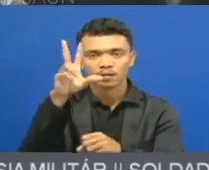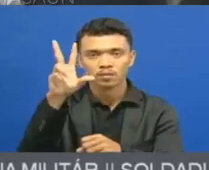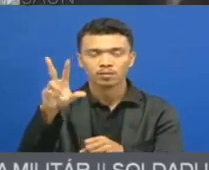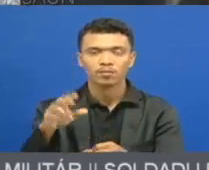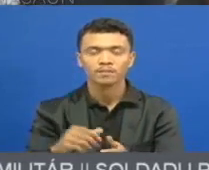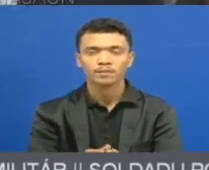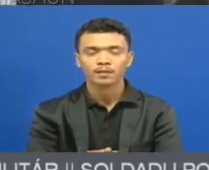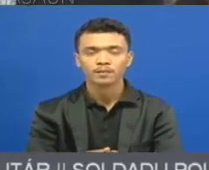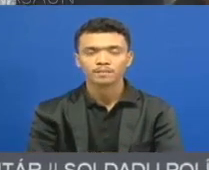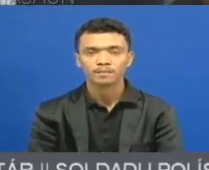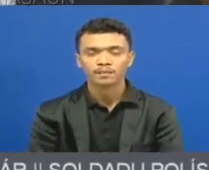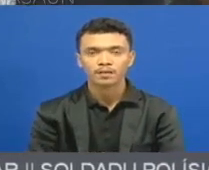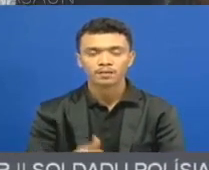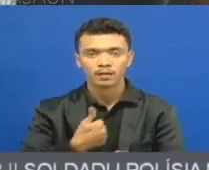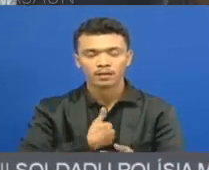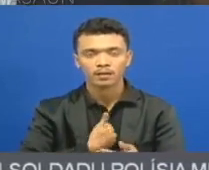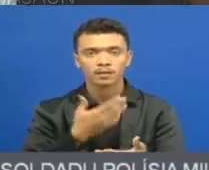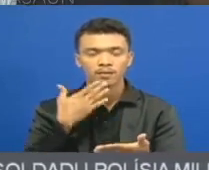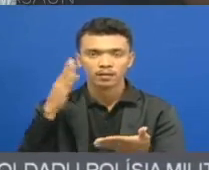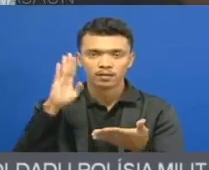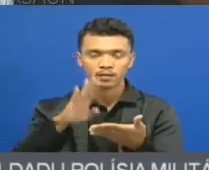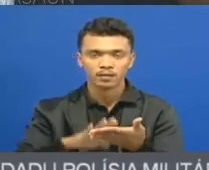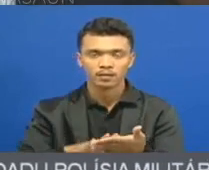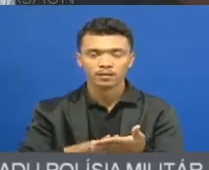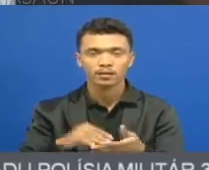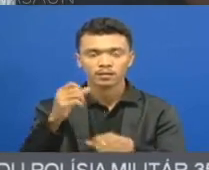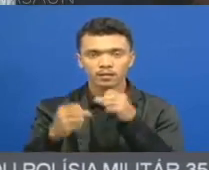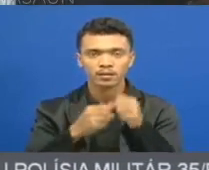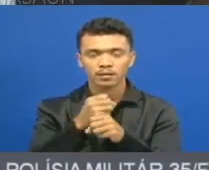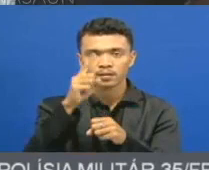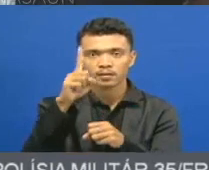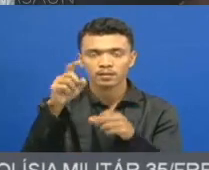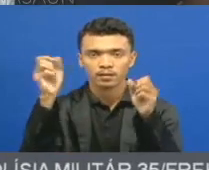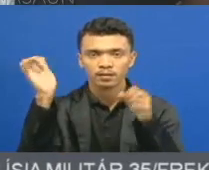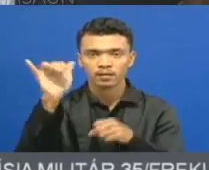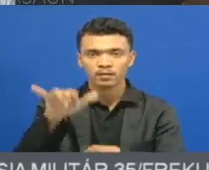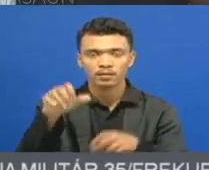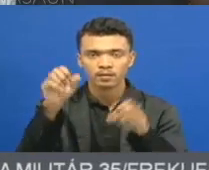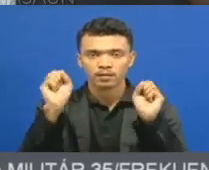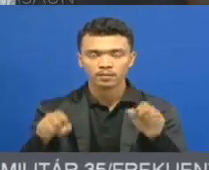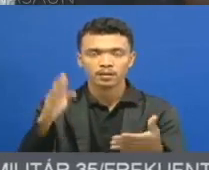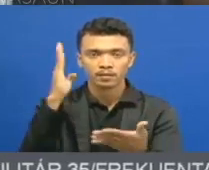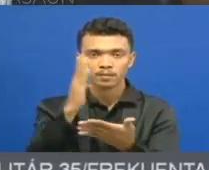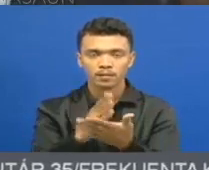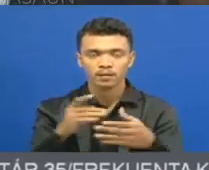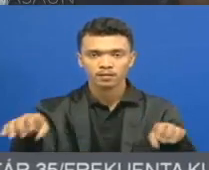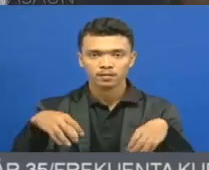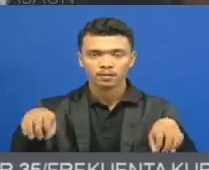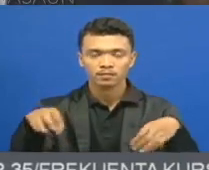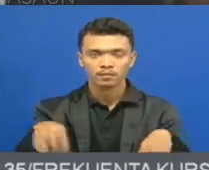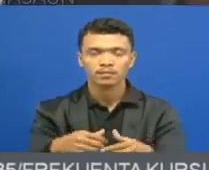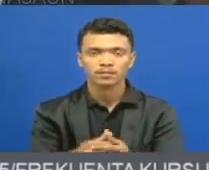nesa comportamento no vema gladia automaticamente tinanida sira bele hapara visa no vema ka ba serviço hinba